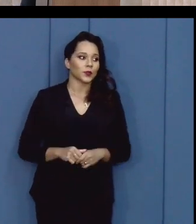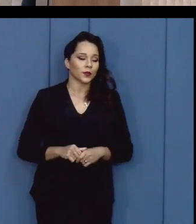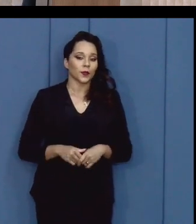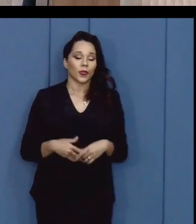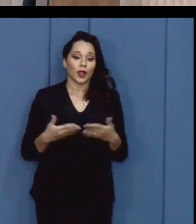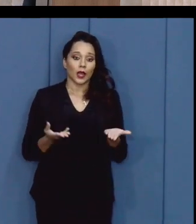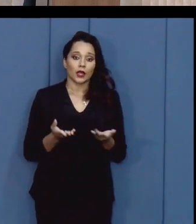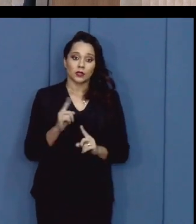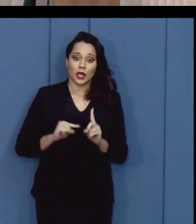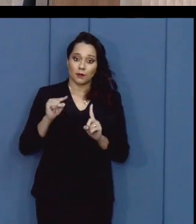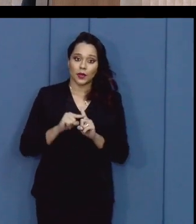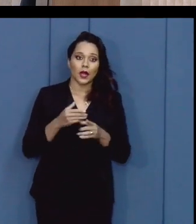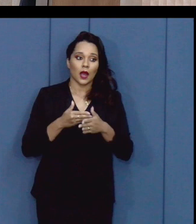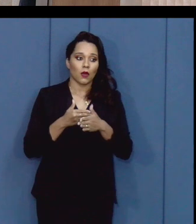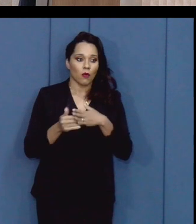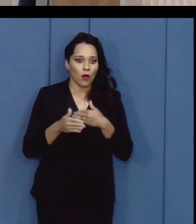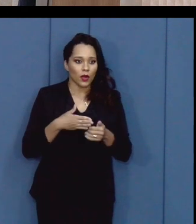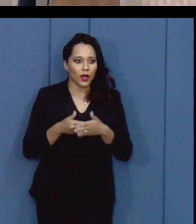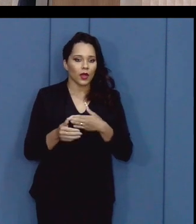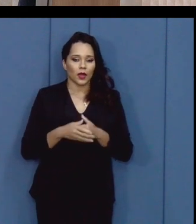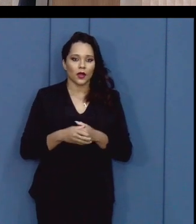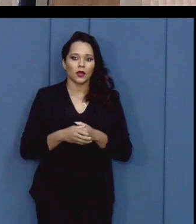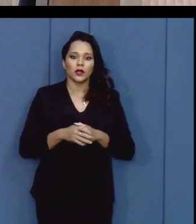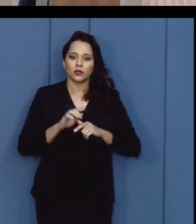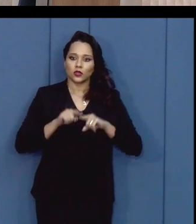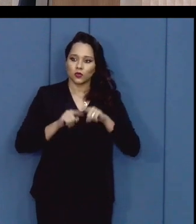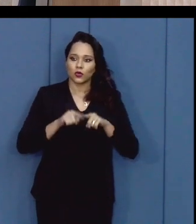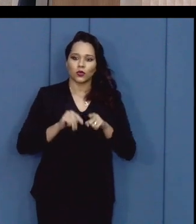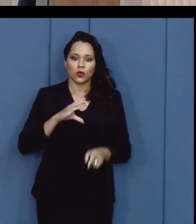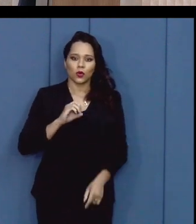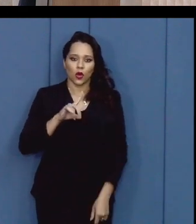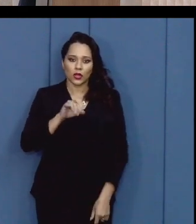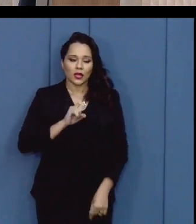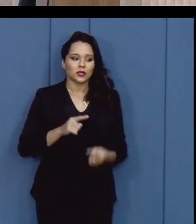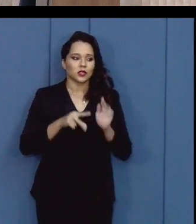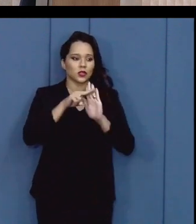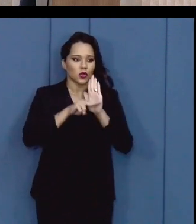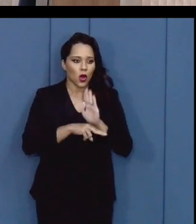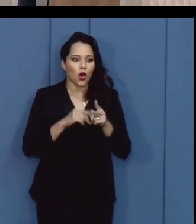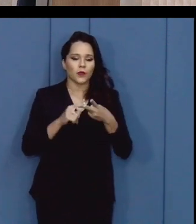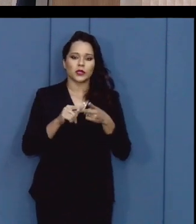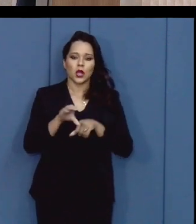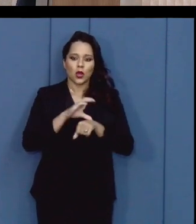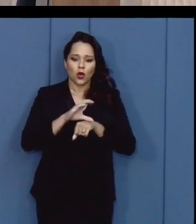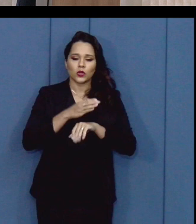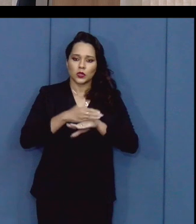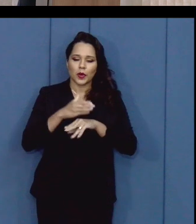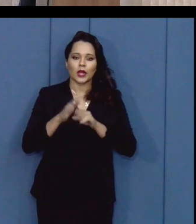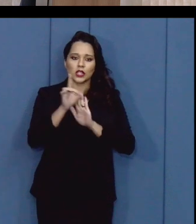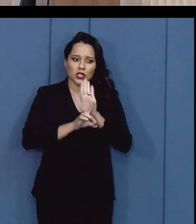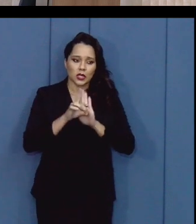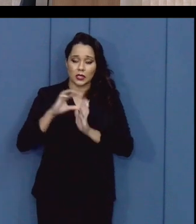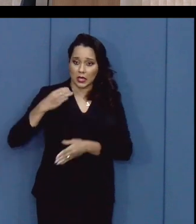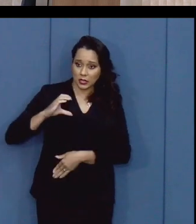e se aplica a qualquer dos produtos Códex, sejam normas, códigos de práticas,